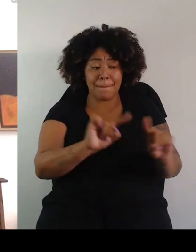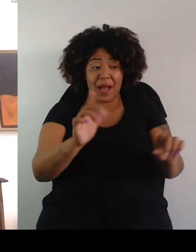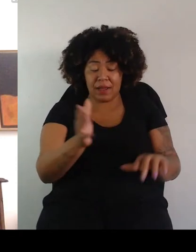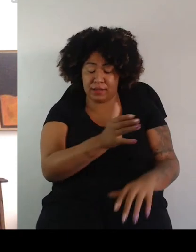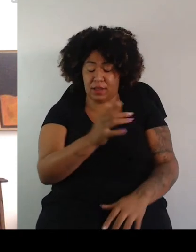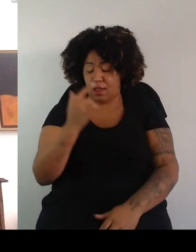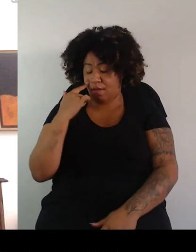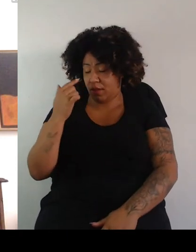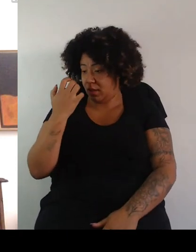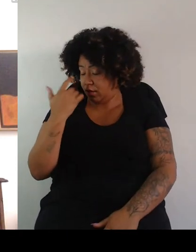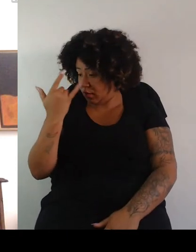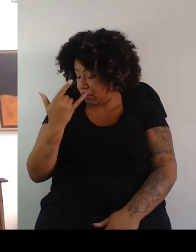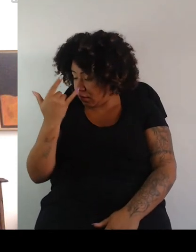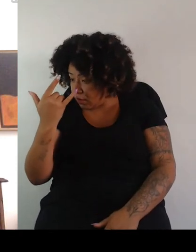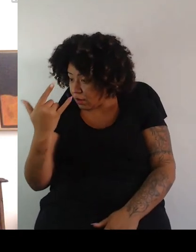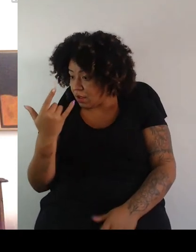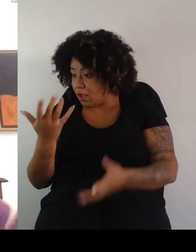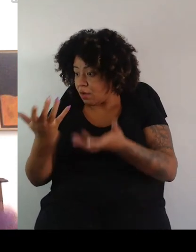tão engajada